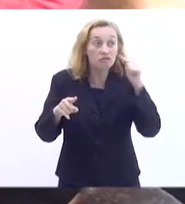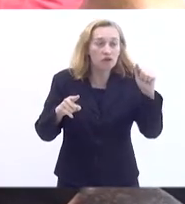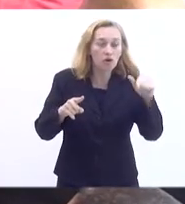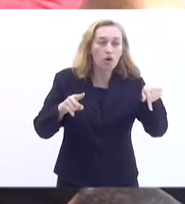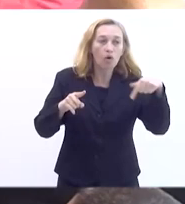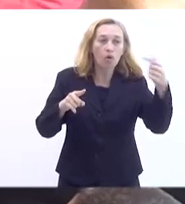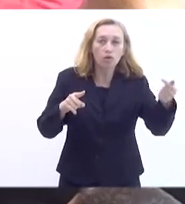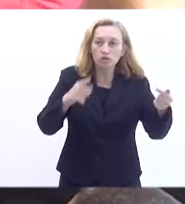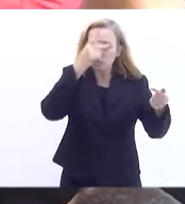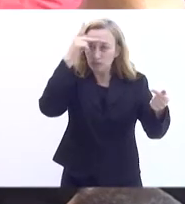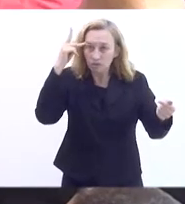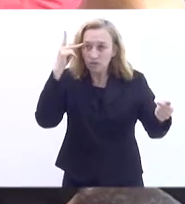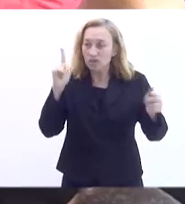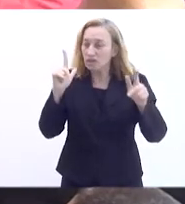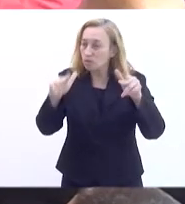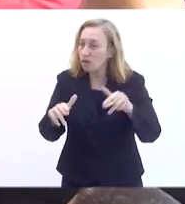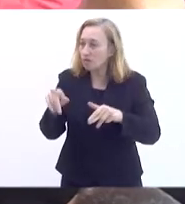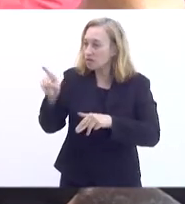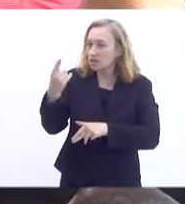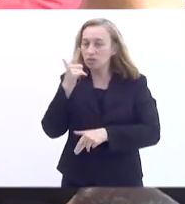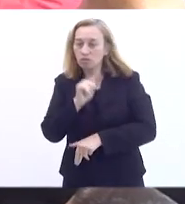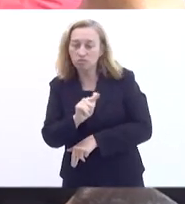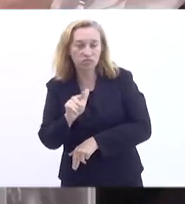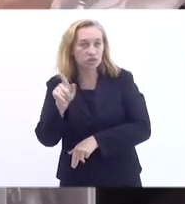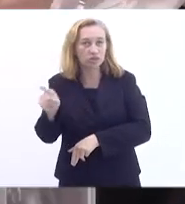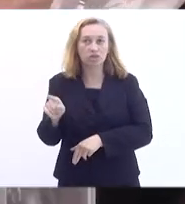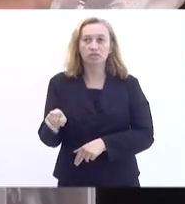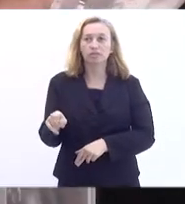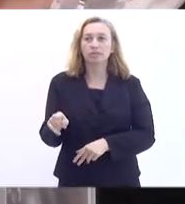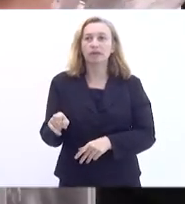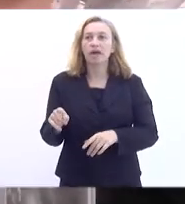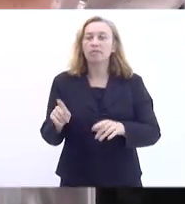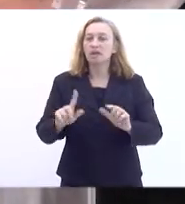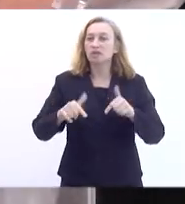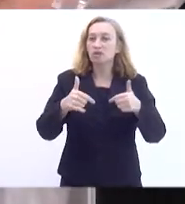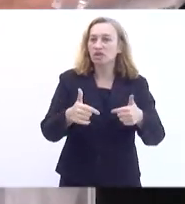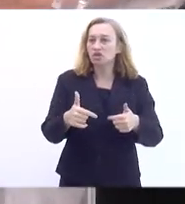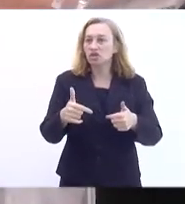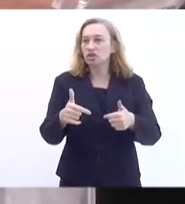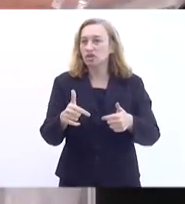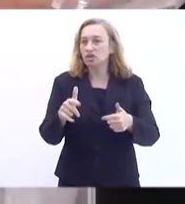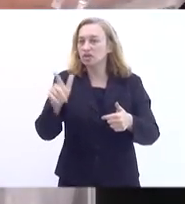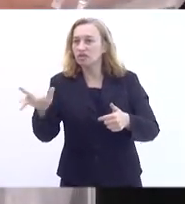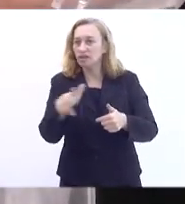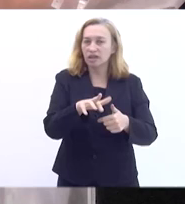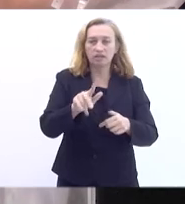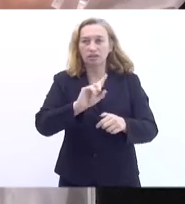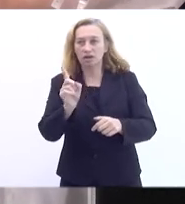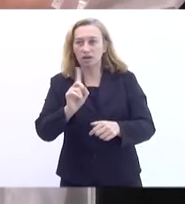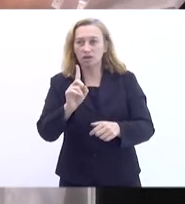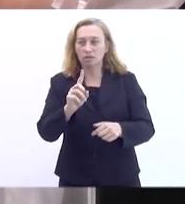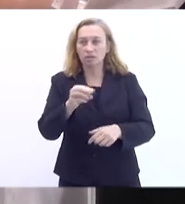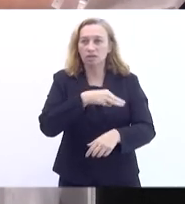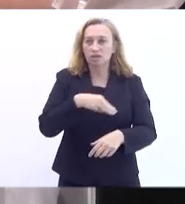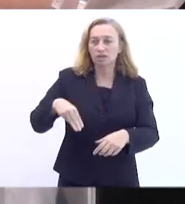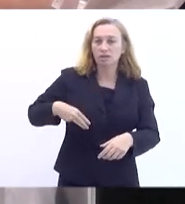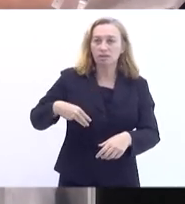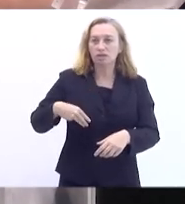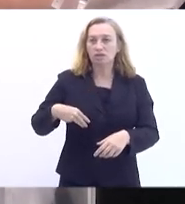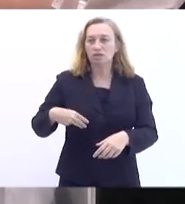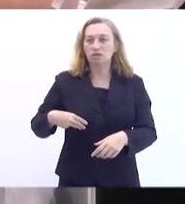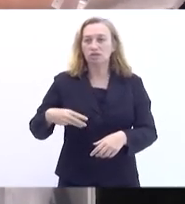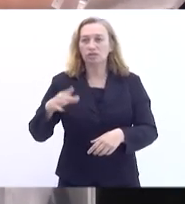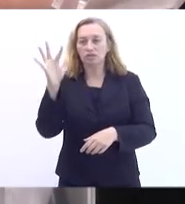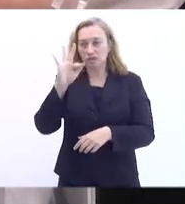na mesma situação conseguirem você não ah mas o efeito é inter parte não é um entendimento do Ministério Público do Estado e não entendimento do